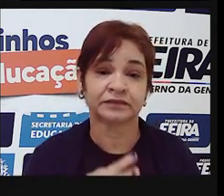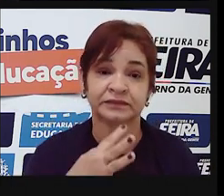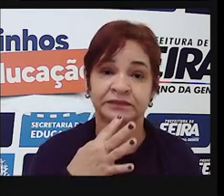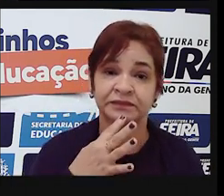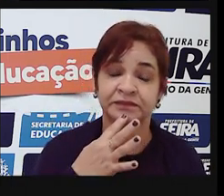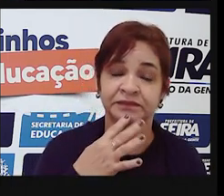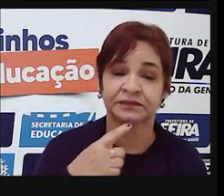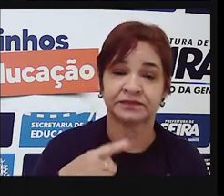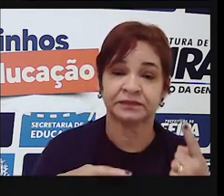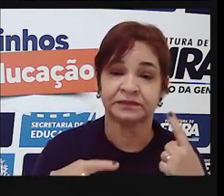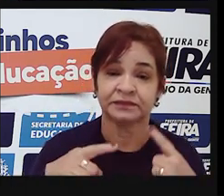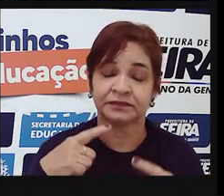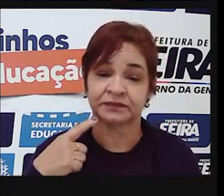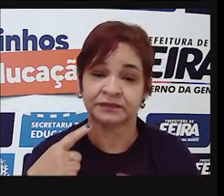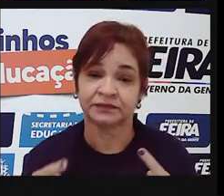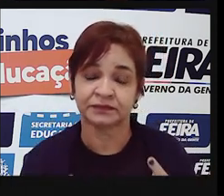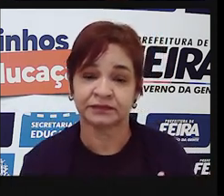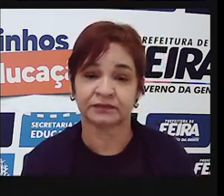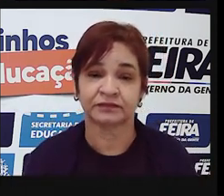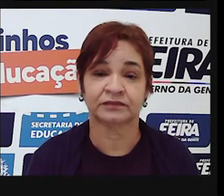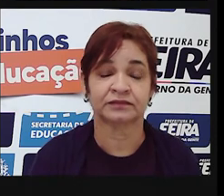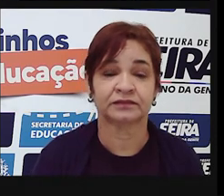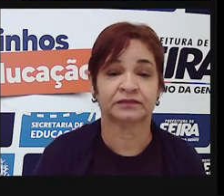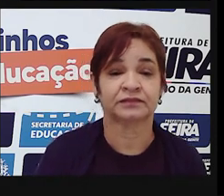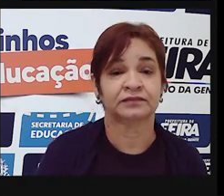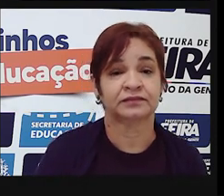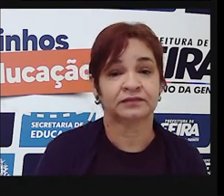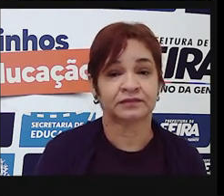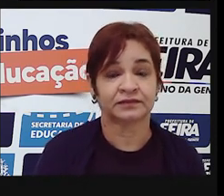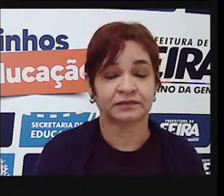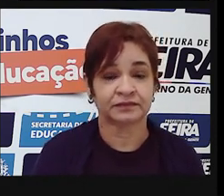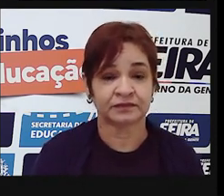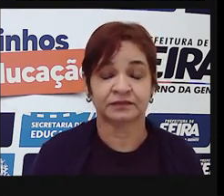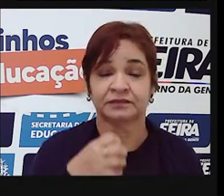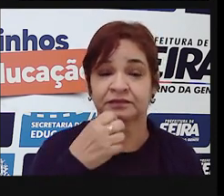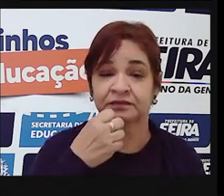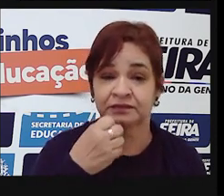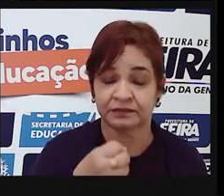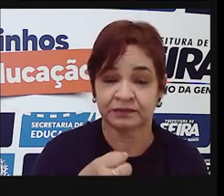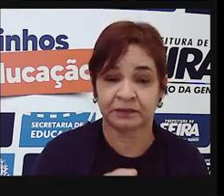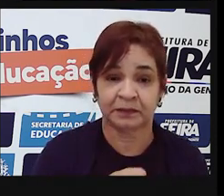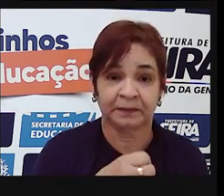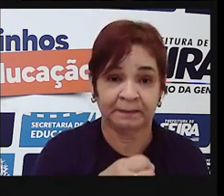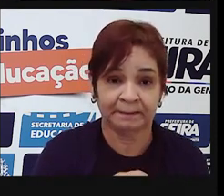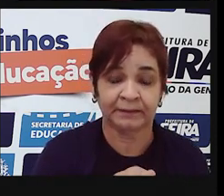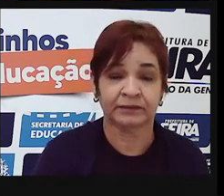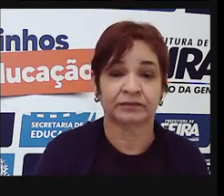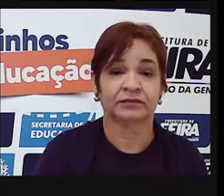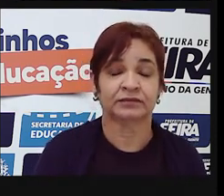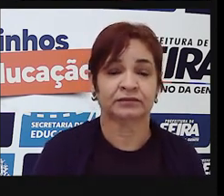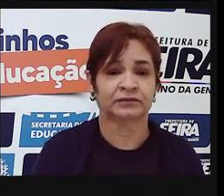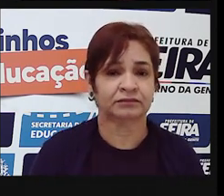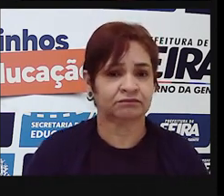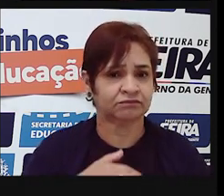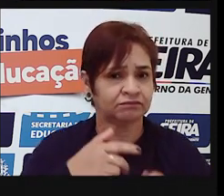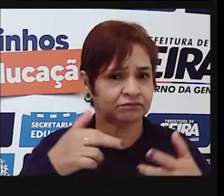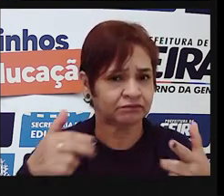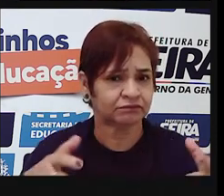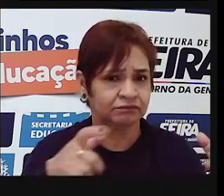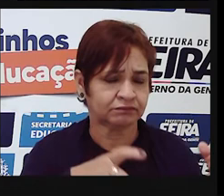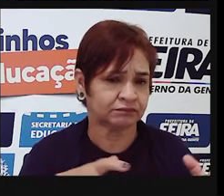Me Chamas, também indicada ao Grammy. A cantora participou de diversos festivais como